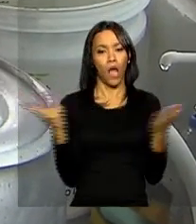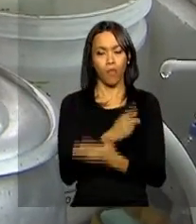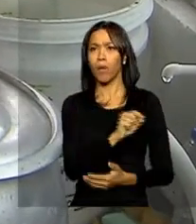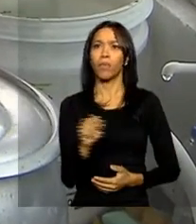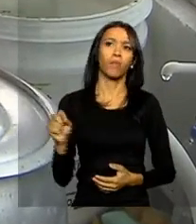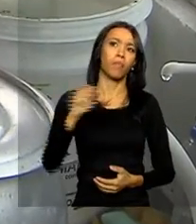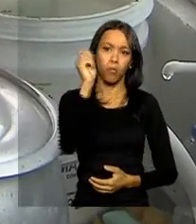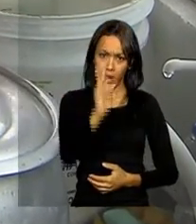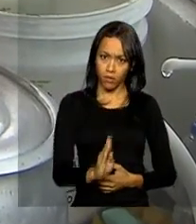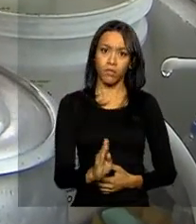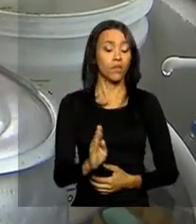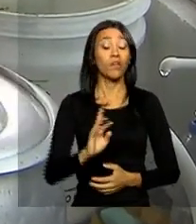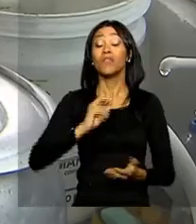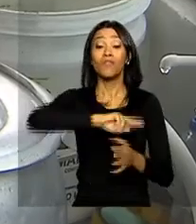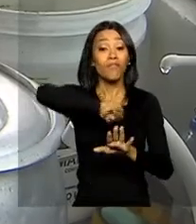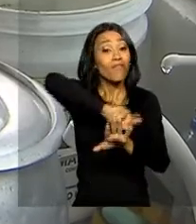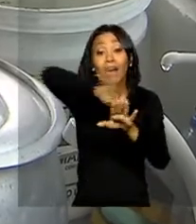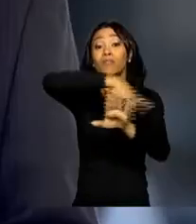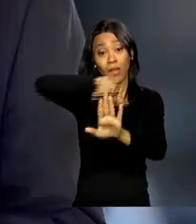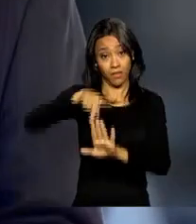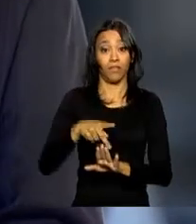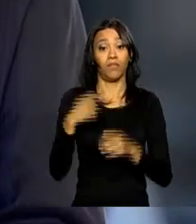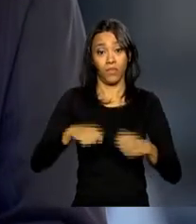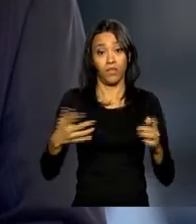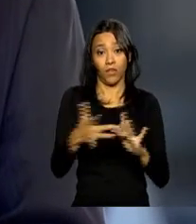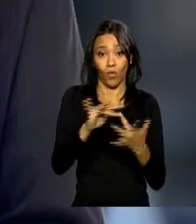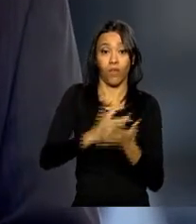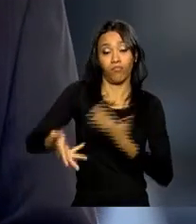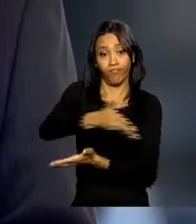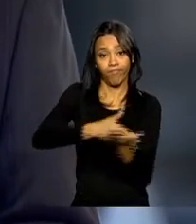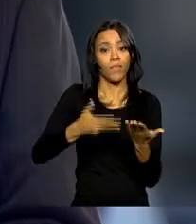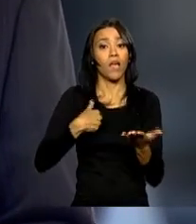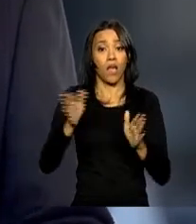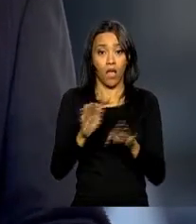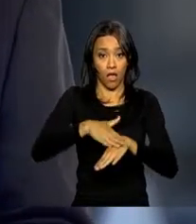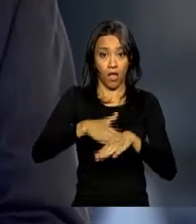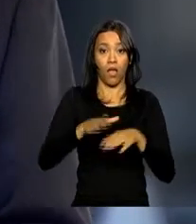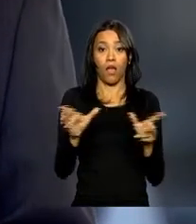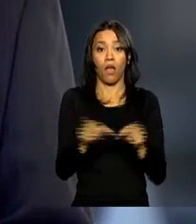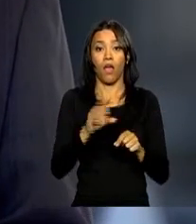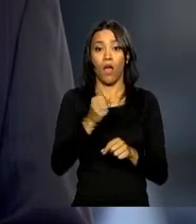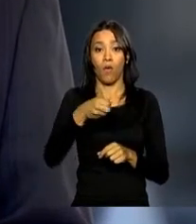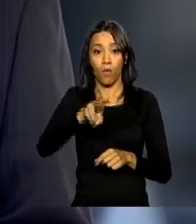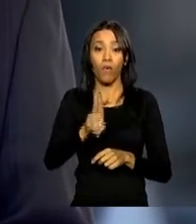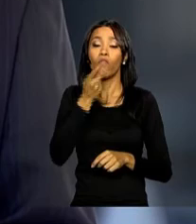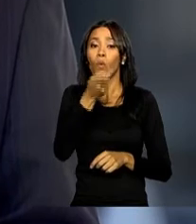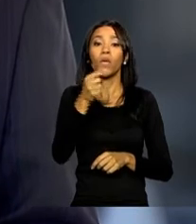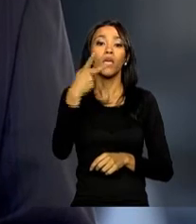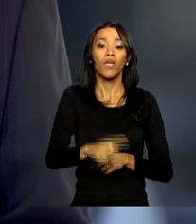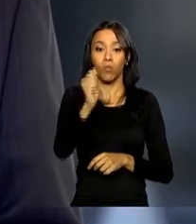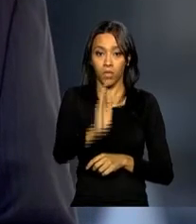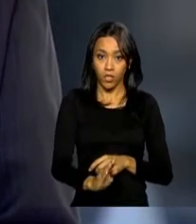o que exige uma resposta coordenada à organização afirma que as entidades das nações unidas no país